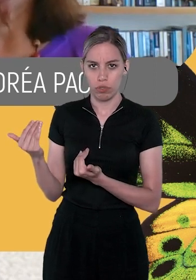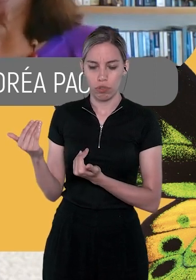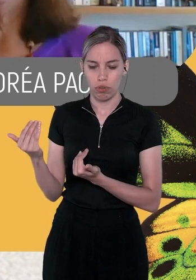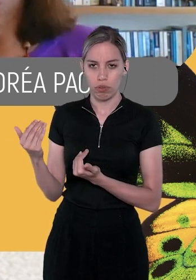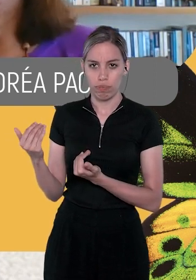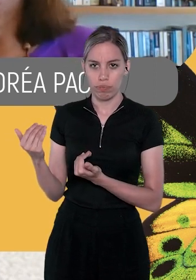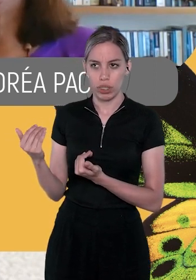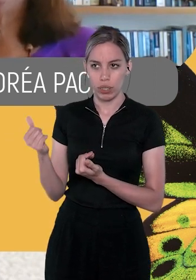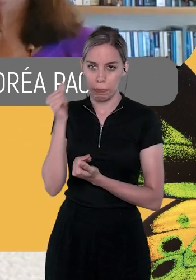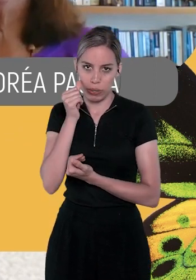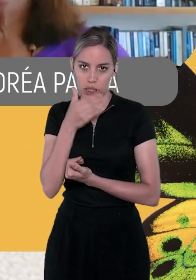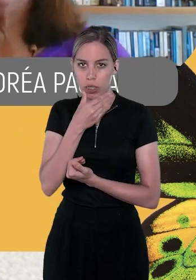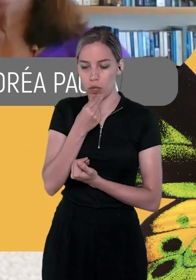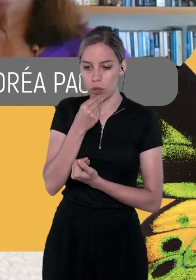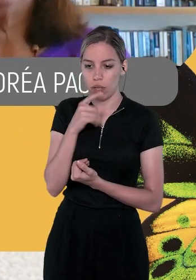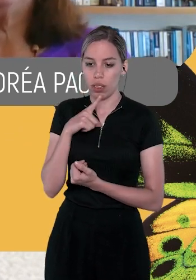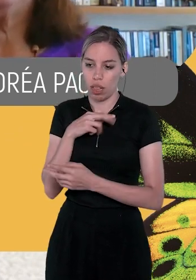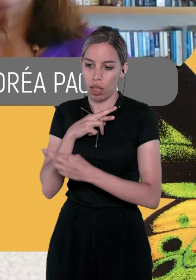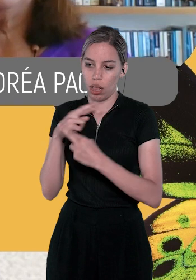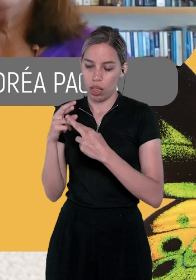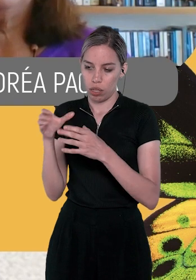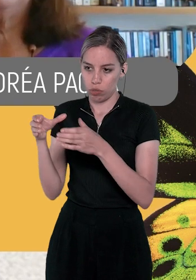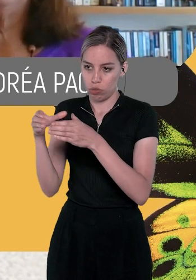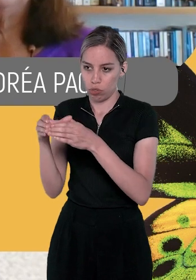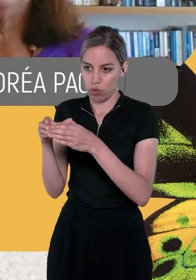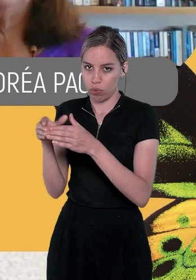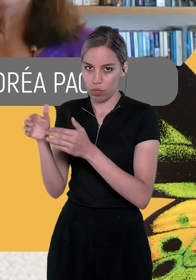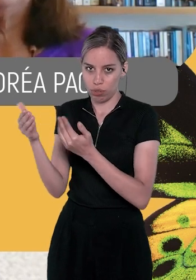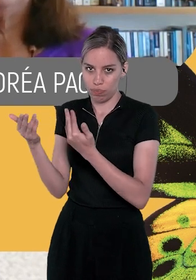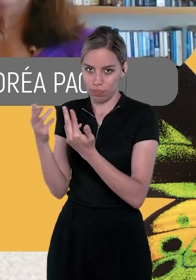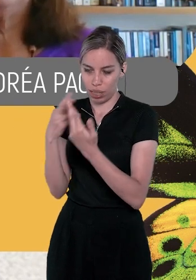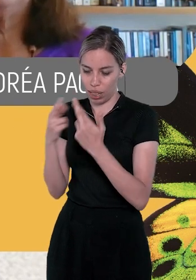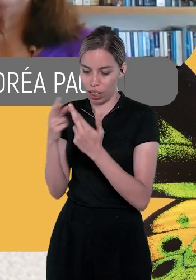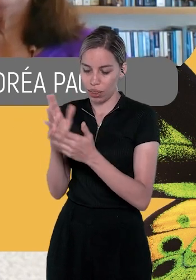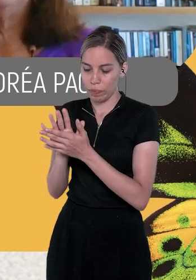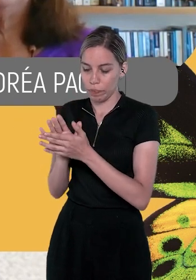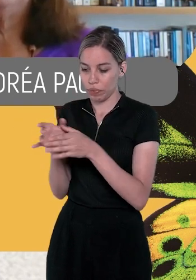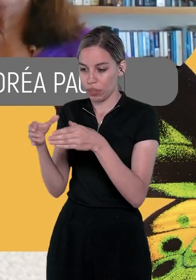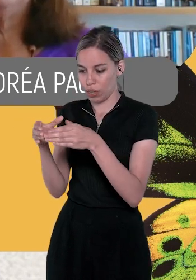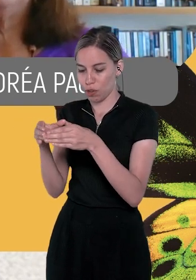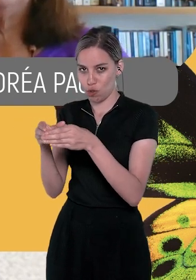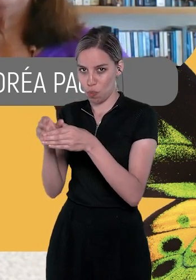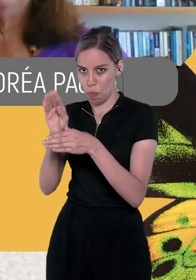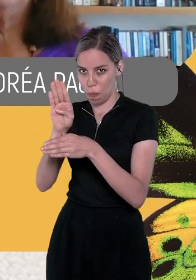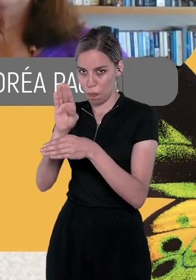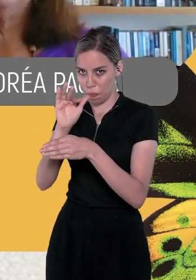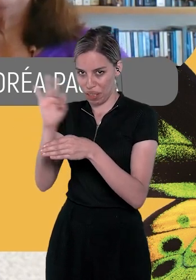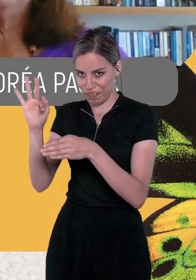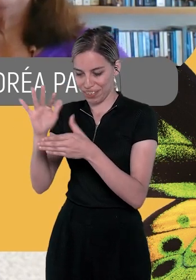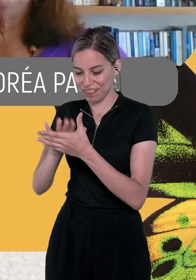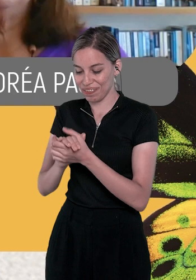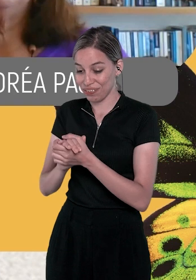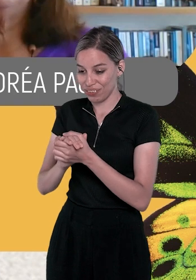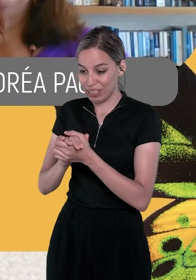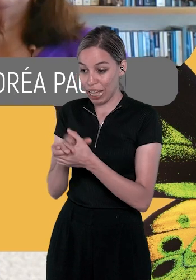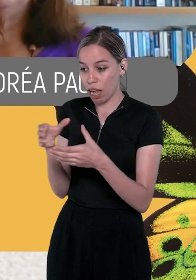com o seu grupinho, os BFF, o que acontece? Ela tem uma